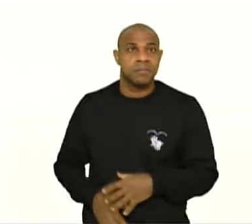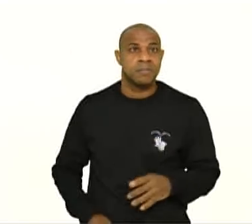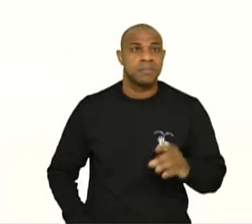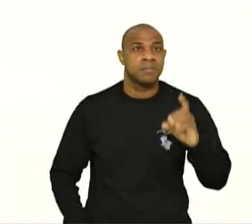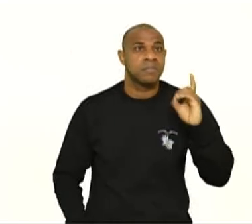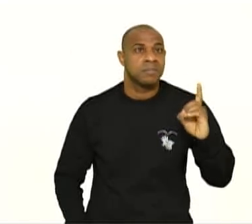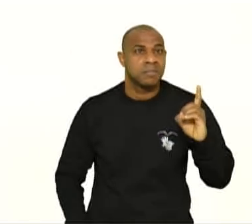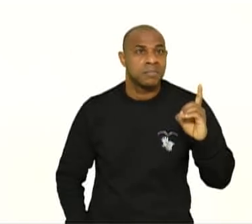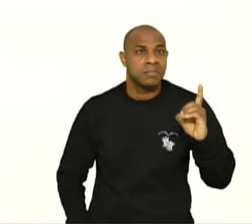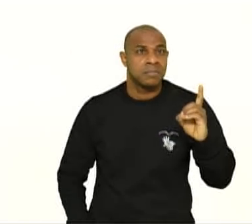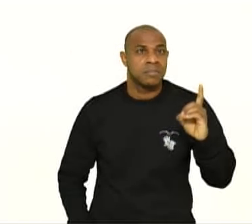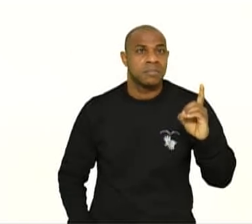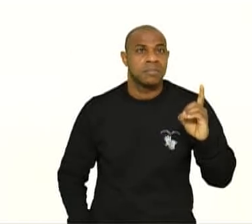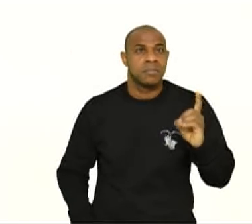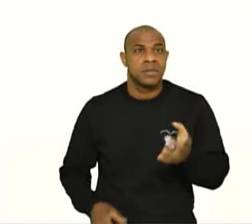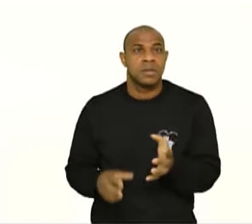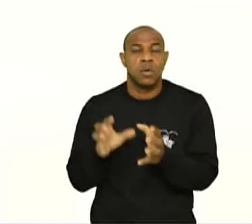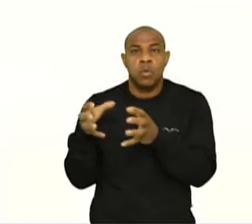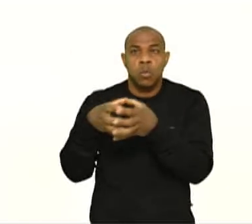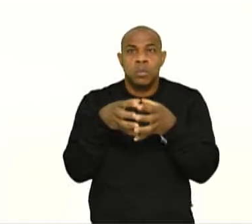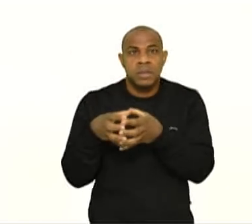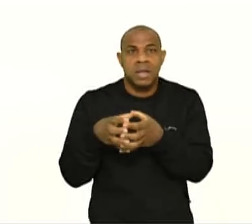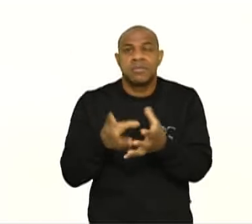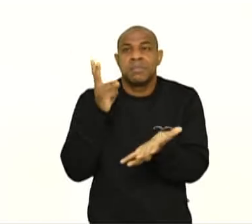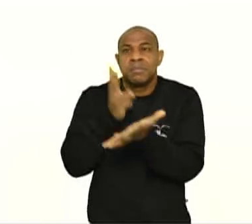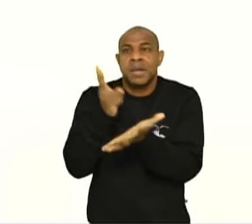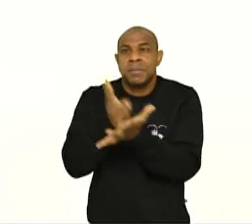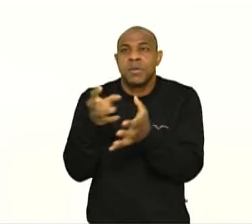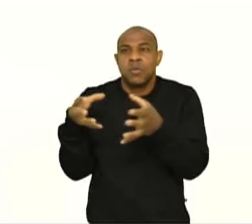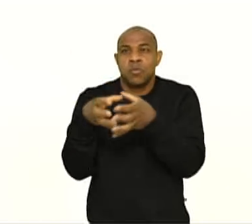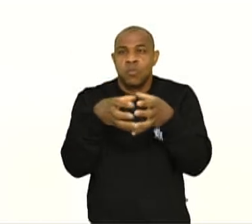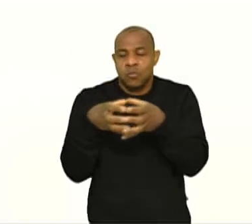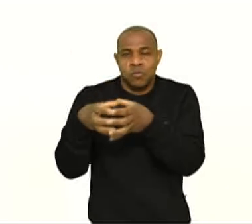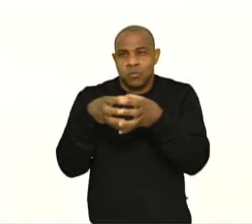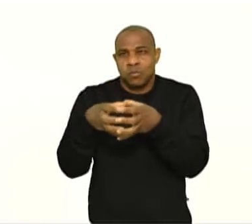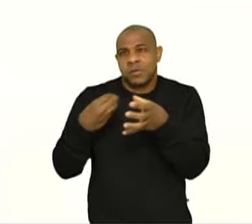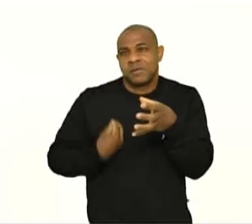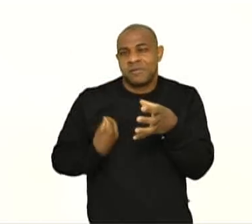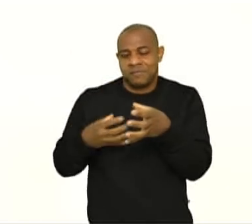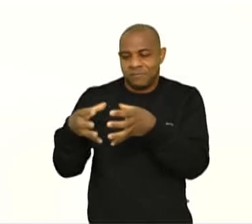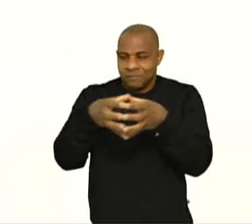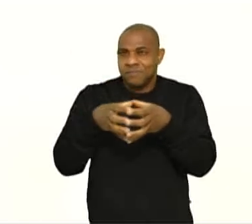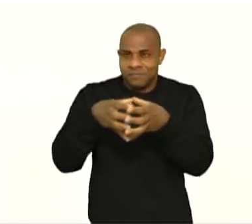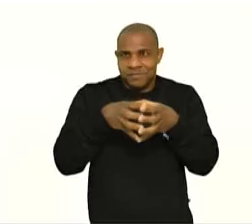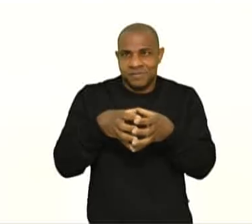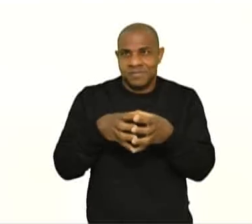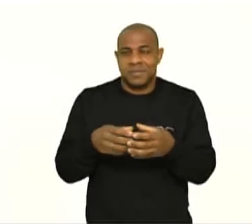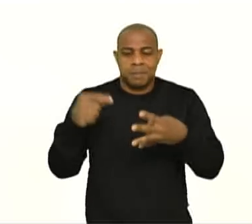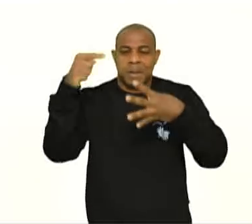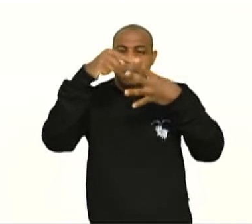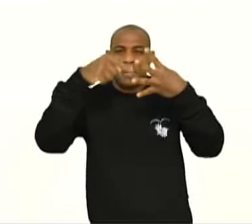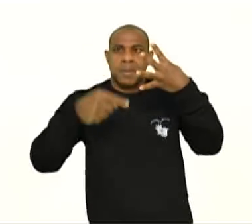de indivíduos de uma mesma espécie. Essa é fácil, gente. Dou mais um tempinho para vocês tentarem resolver essa questão aí.